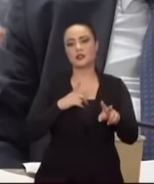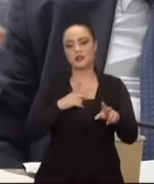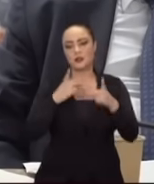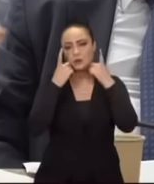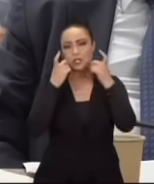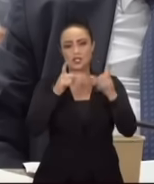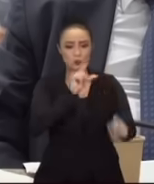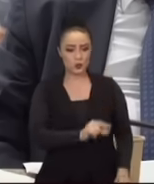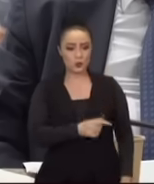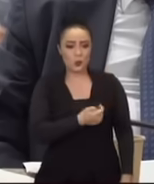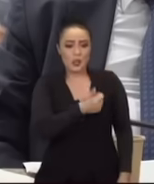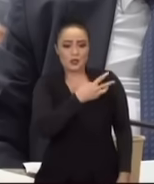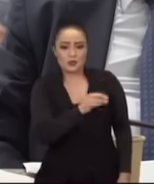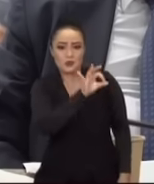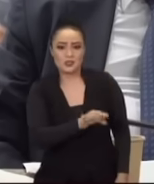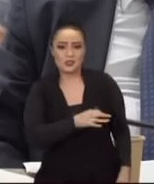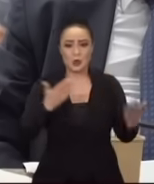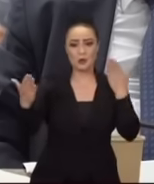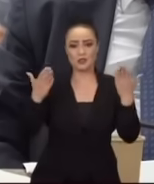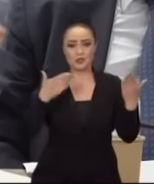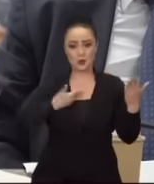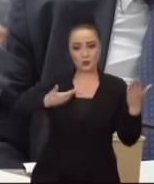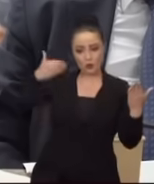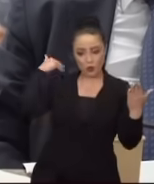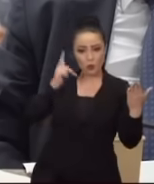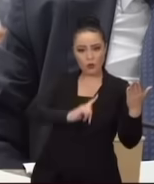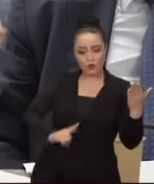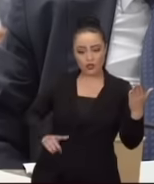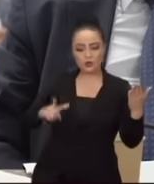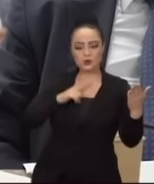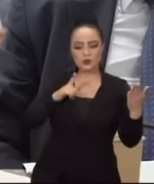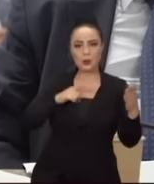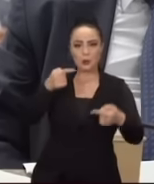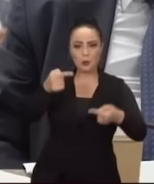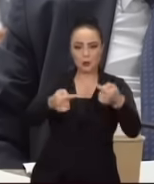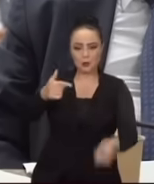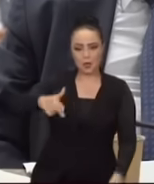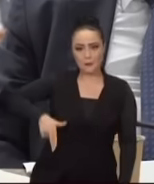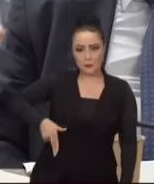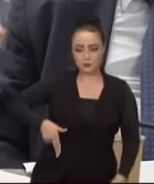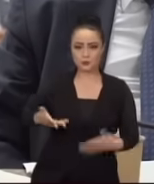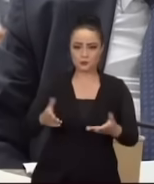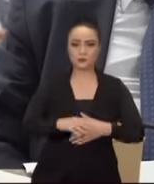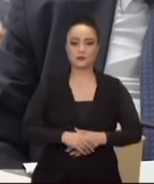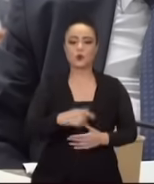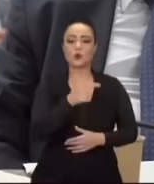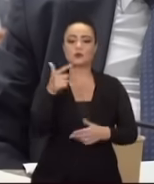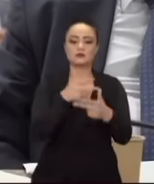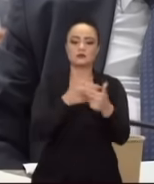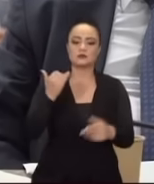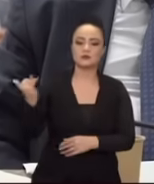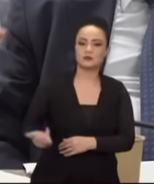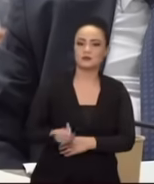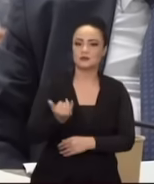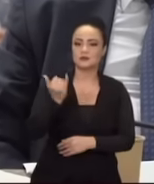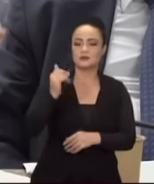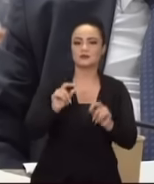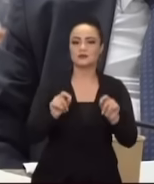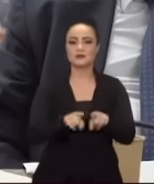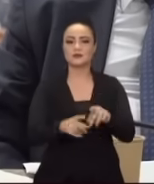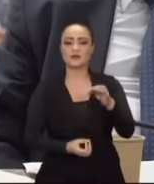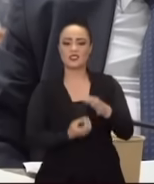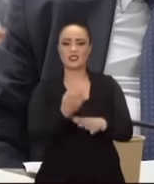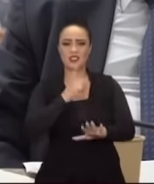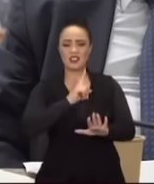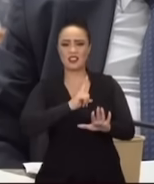quase 30% entre o governo anterior e o meu governo, tendo em vista a política de armamento. Bem, outra coisa importante também, onde comecei a criar inimizades